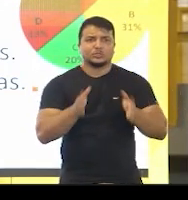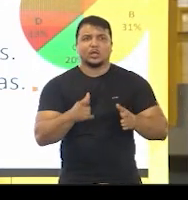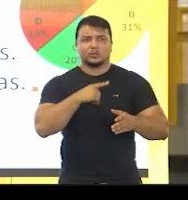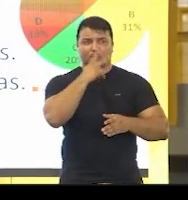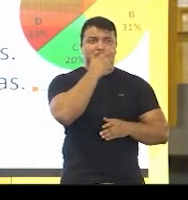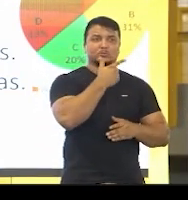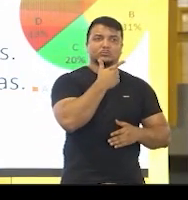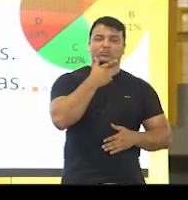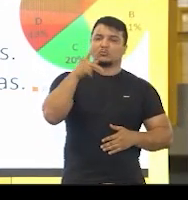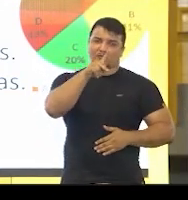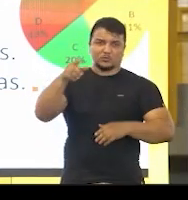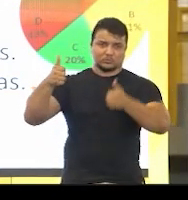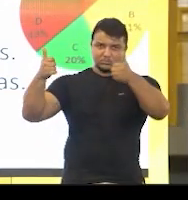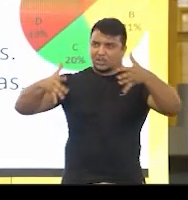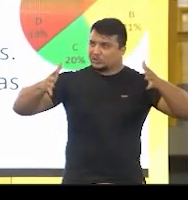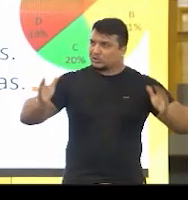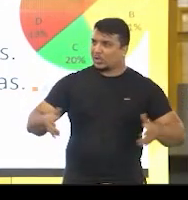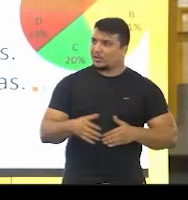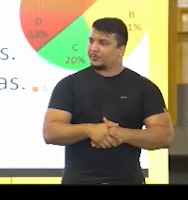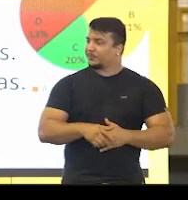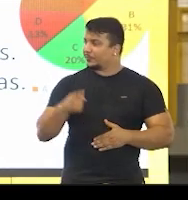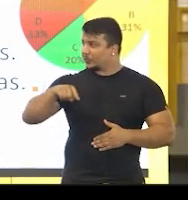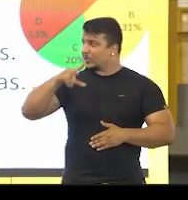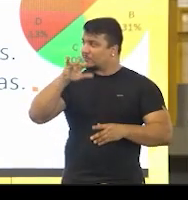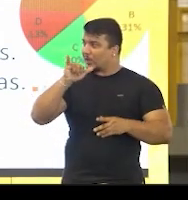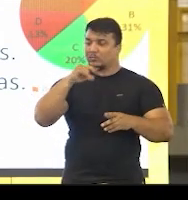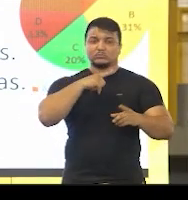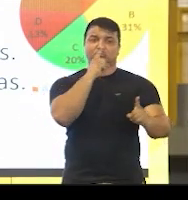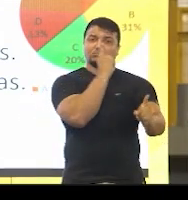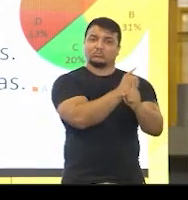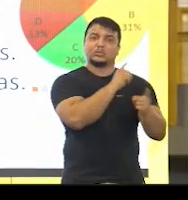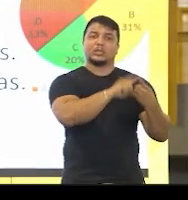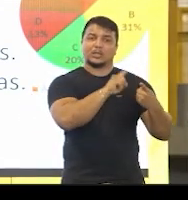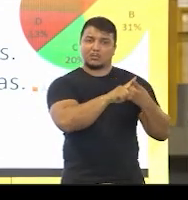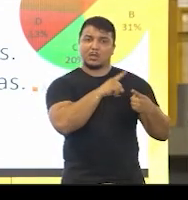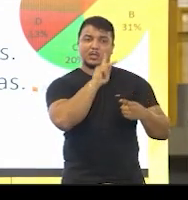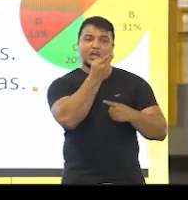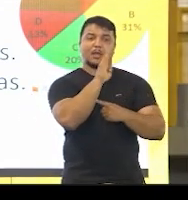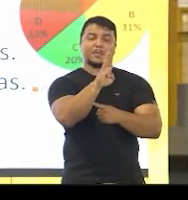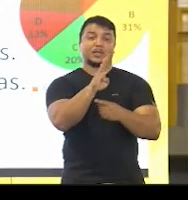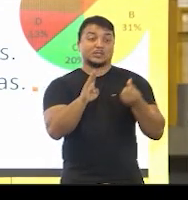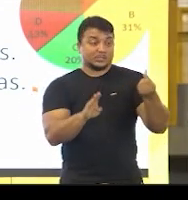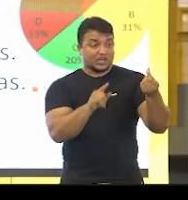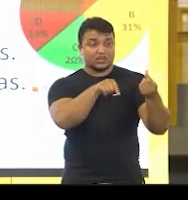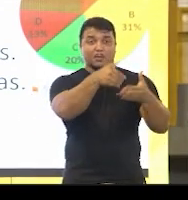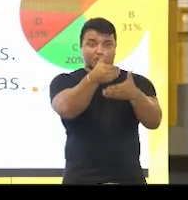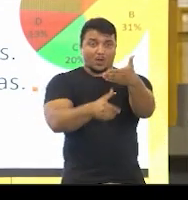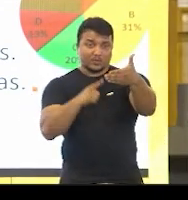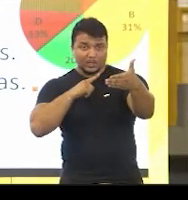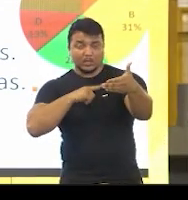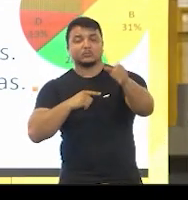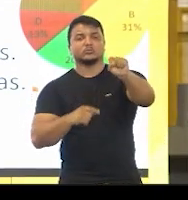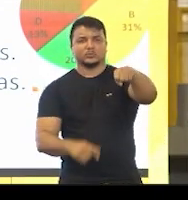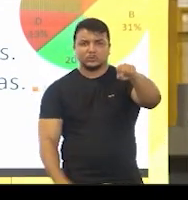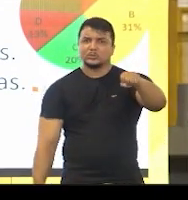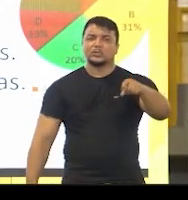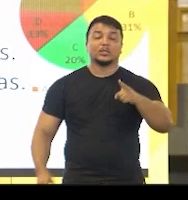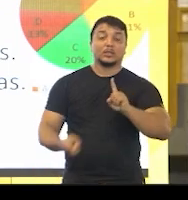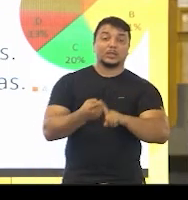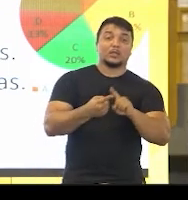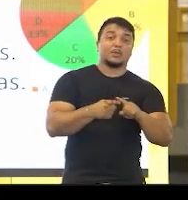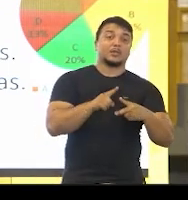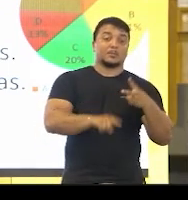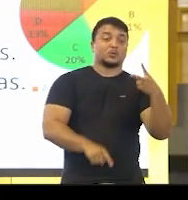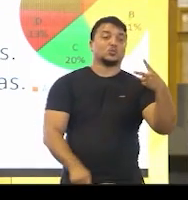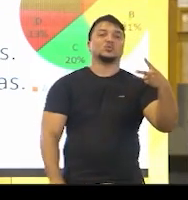aqui do mestre Marden, né? Vocês vão encontrar a questão da habilidade 6 na prova? E vão